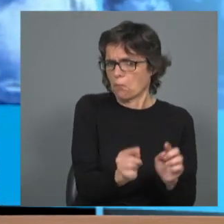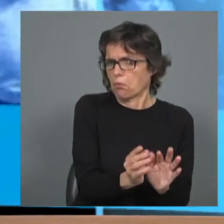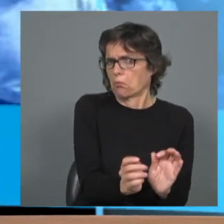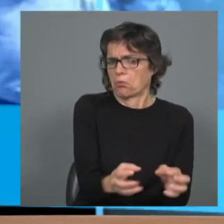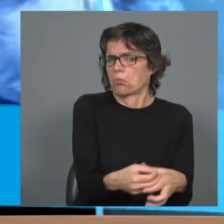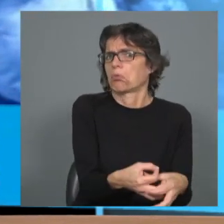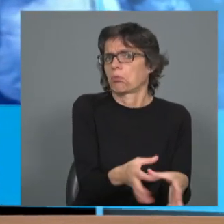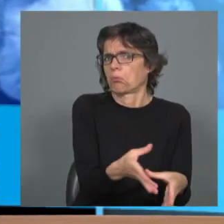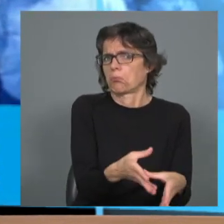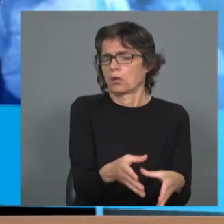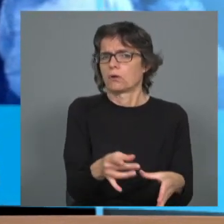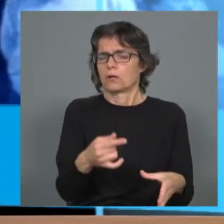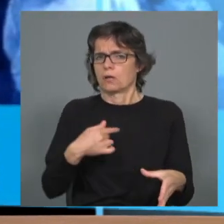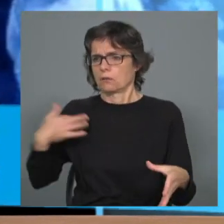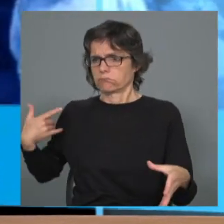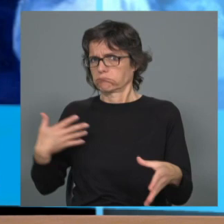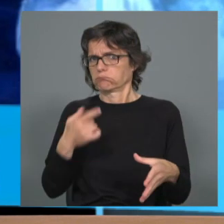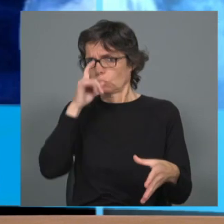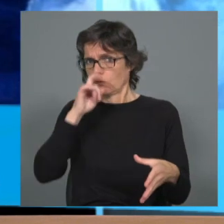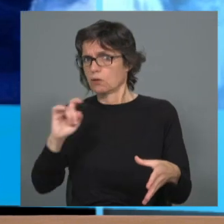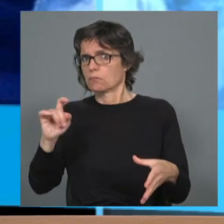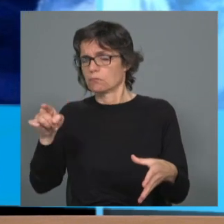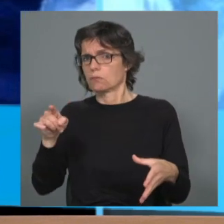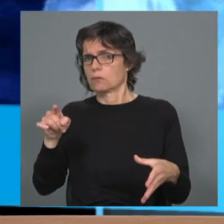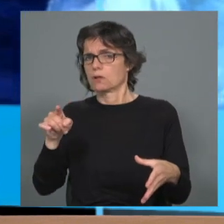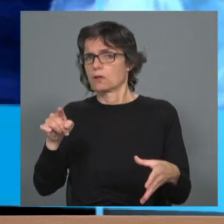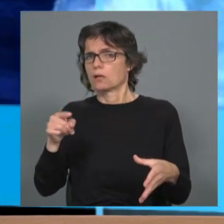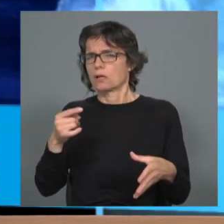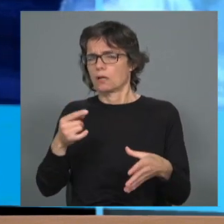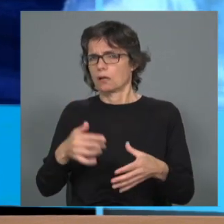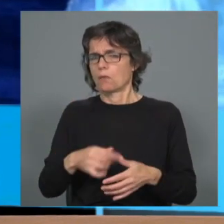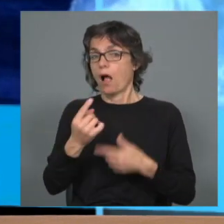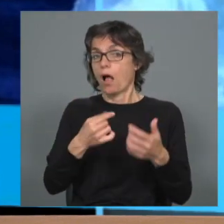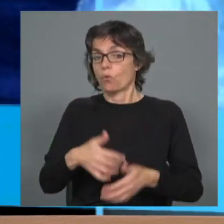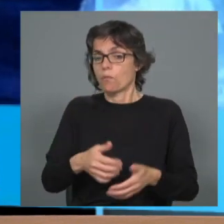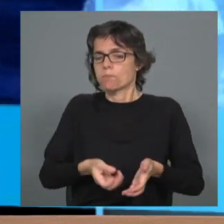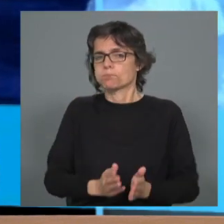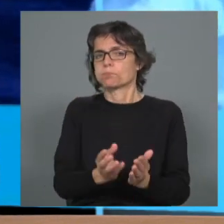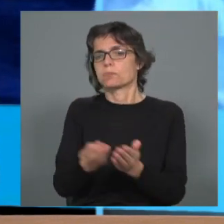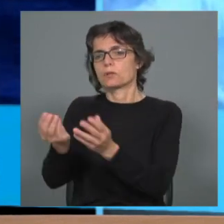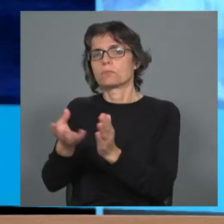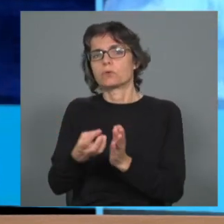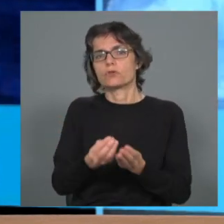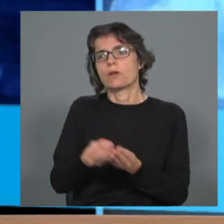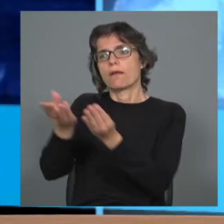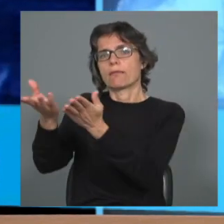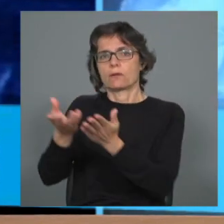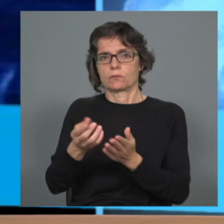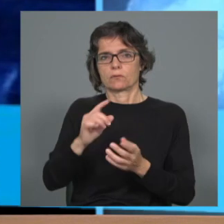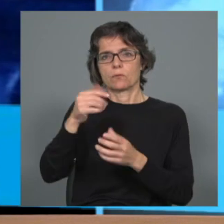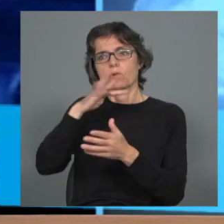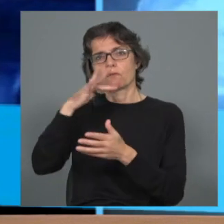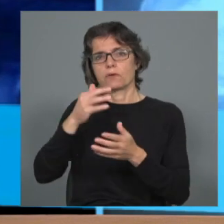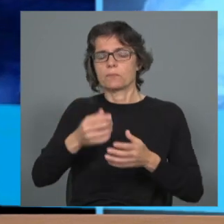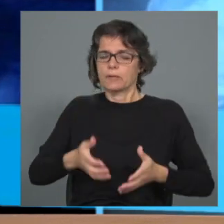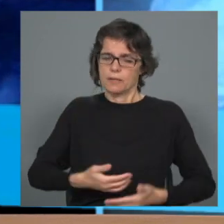todos que eu estou na ajuda de mãe, lembro-me que foram dados para a adoção cerca de 10 bebés, por opção da mãe, portanto a mãe